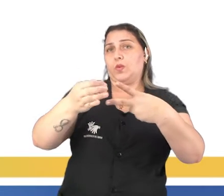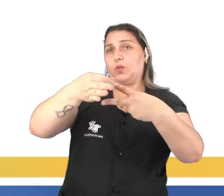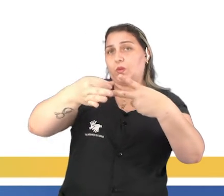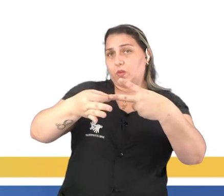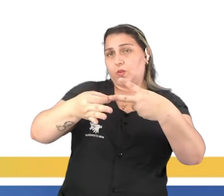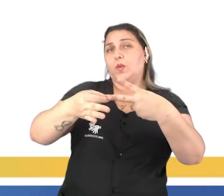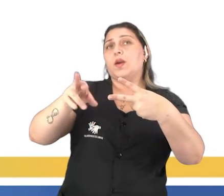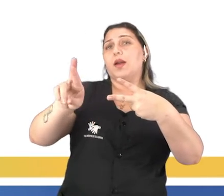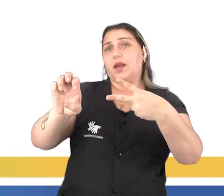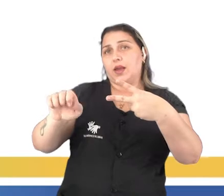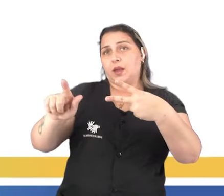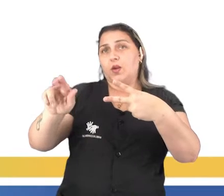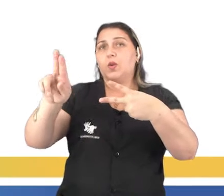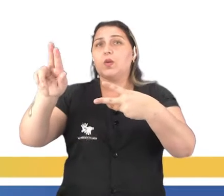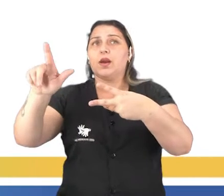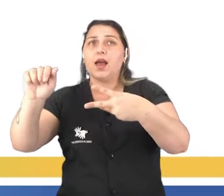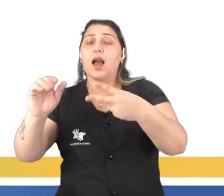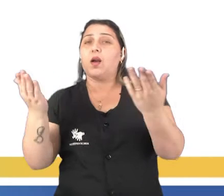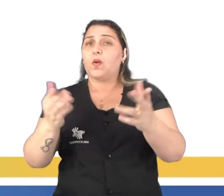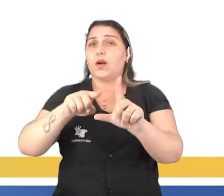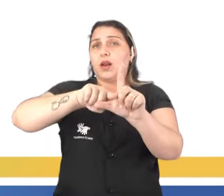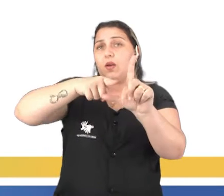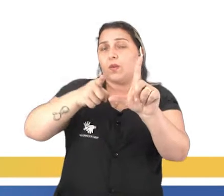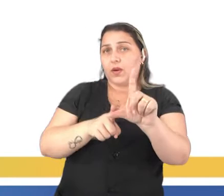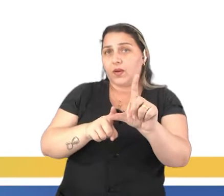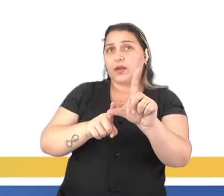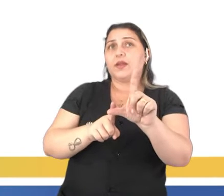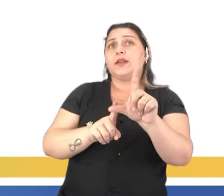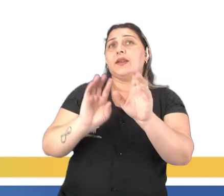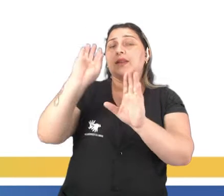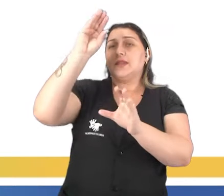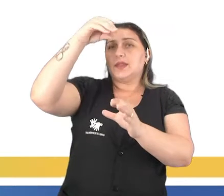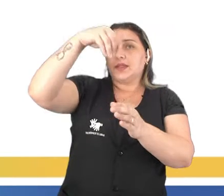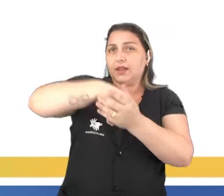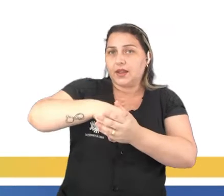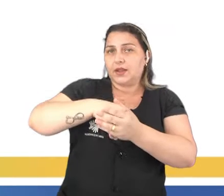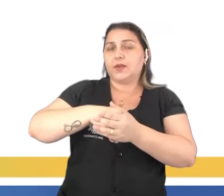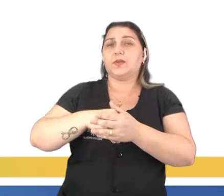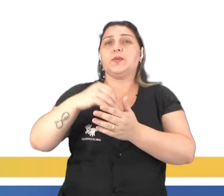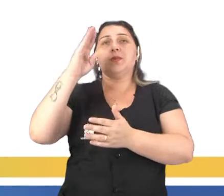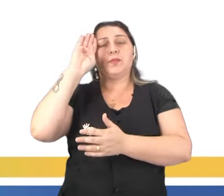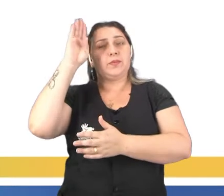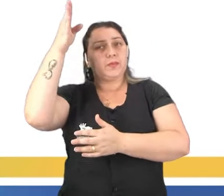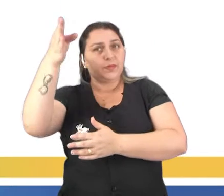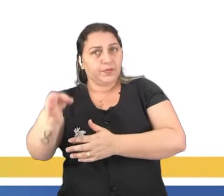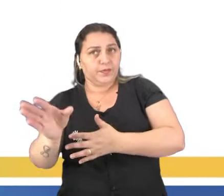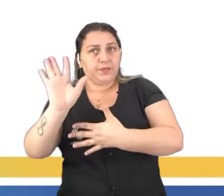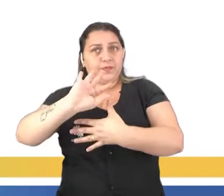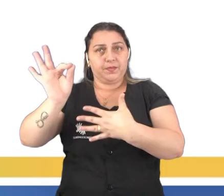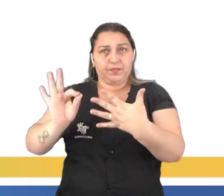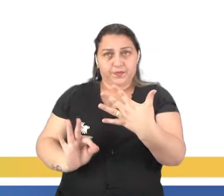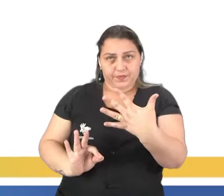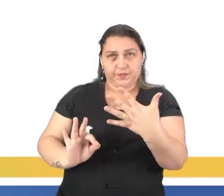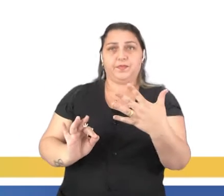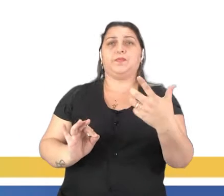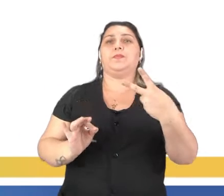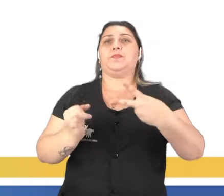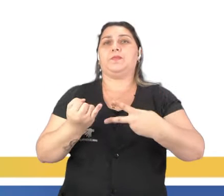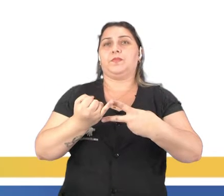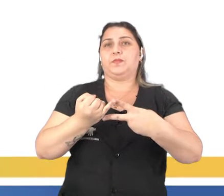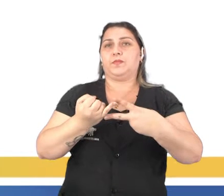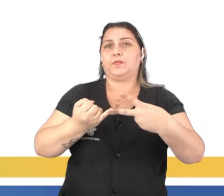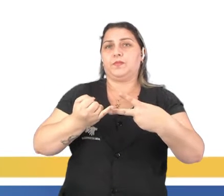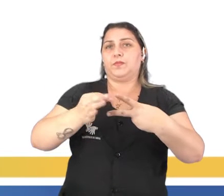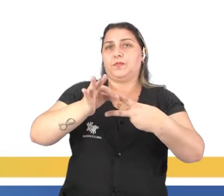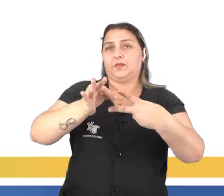Então, vamos falar aí de ângulos internos, né, de um polígono regular. Um dos principais elementos aí de um polígono, né, que nós